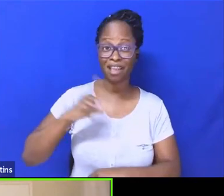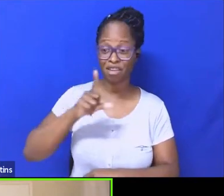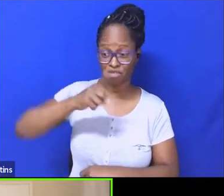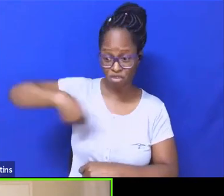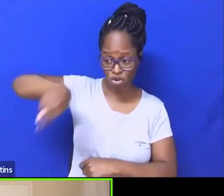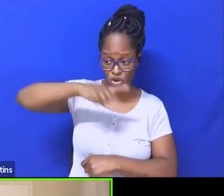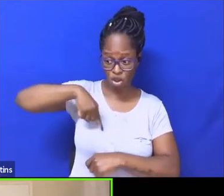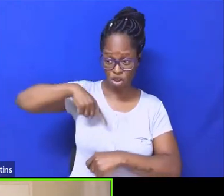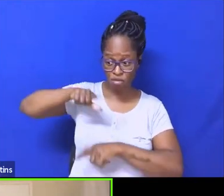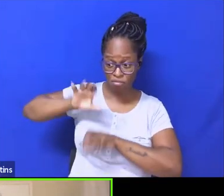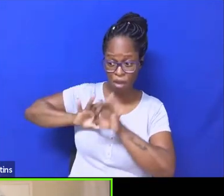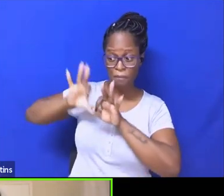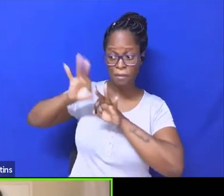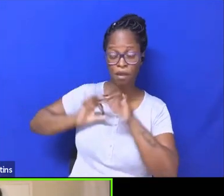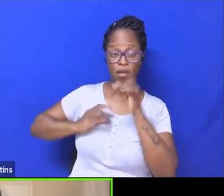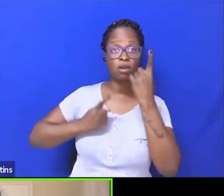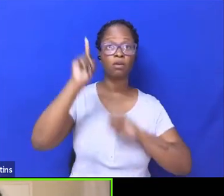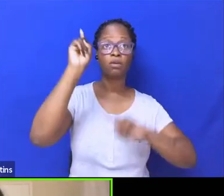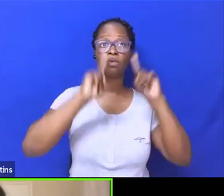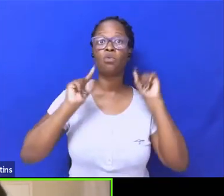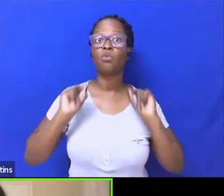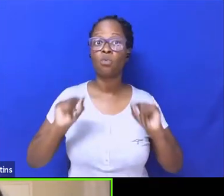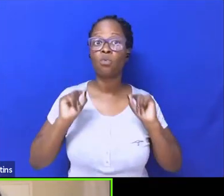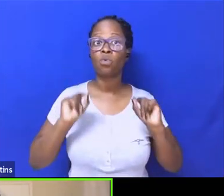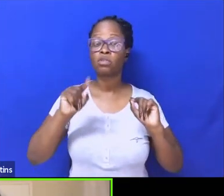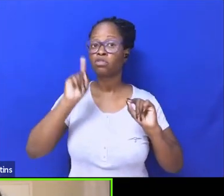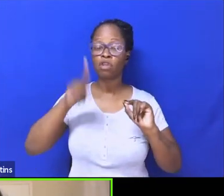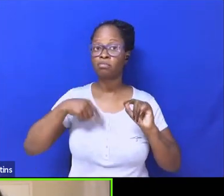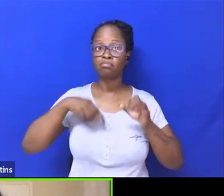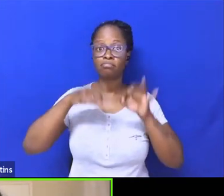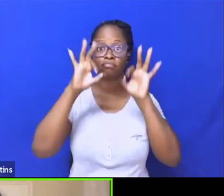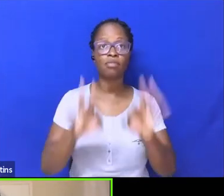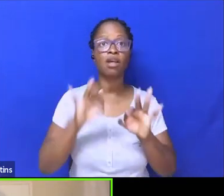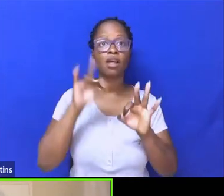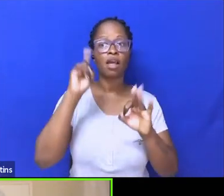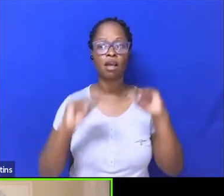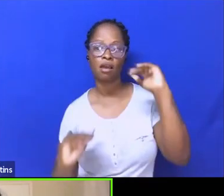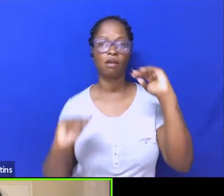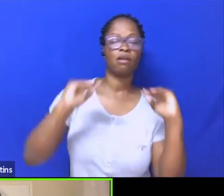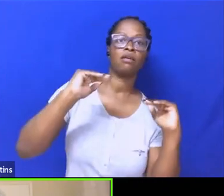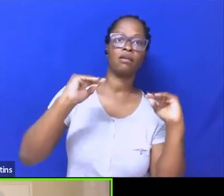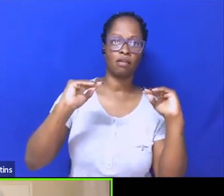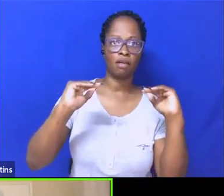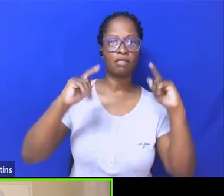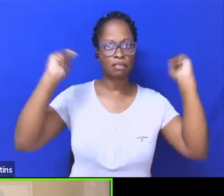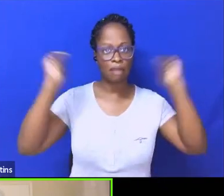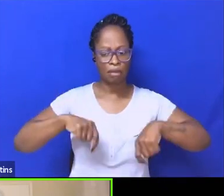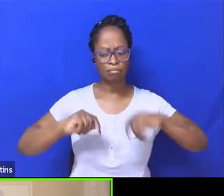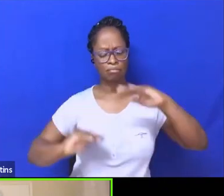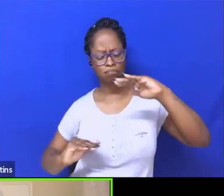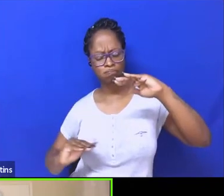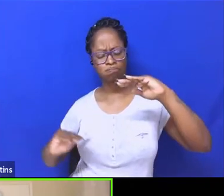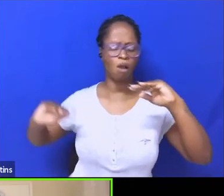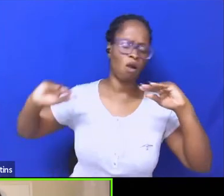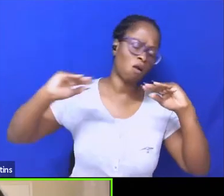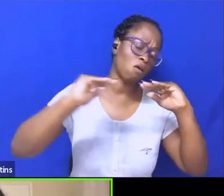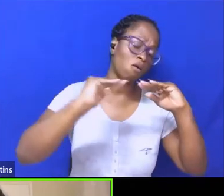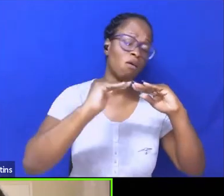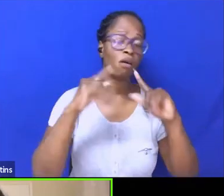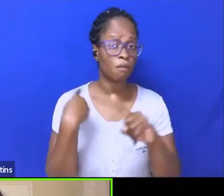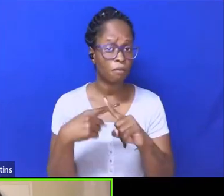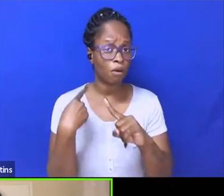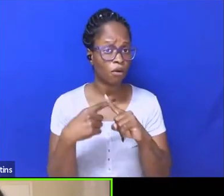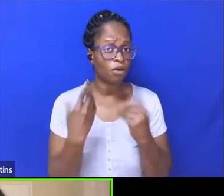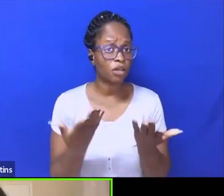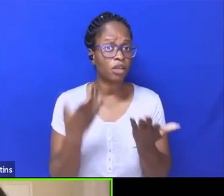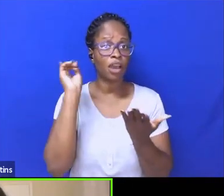instalada a paridade a possibilidade de um órgão institucional paritario foi por